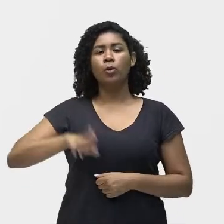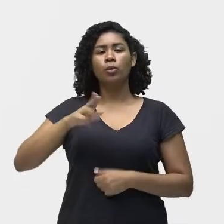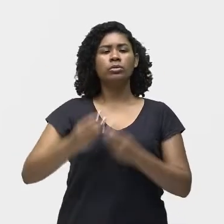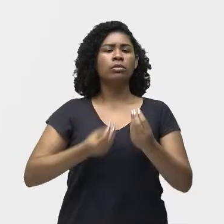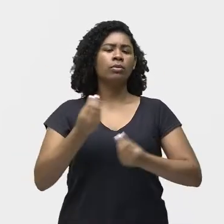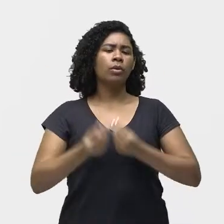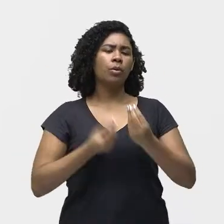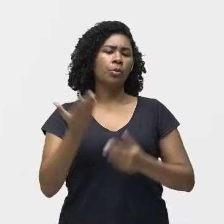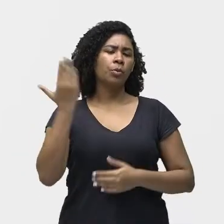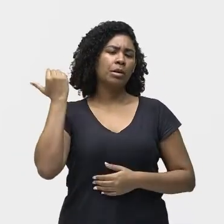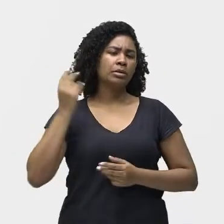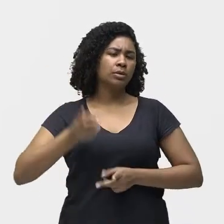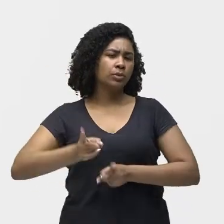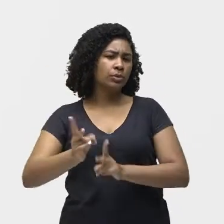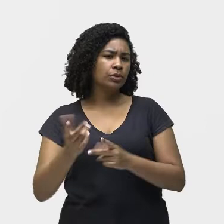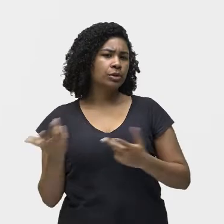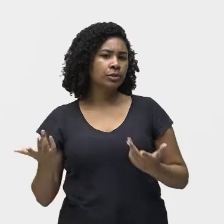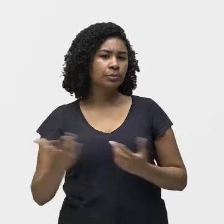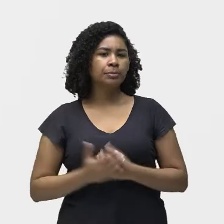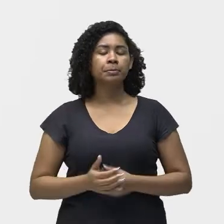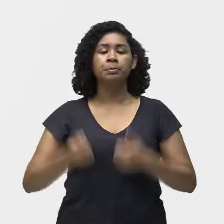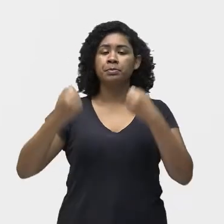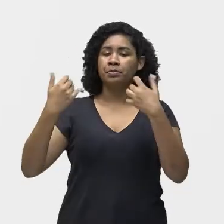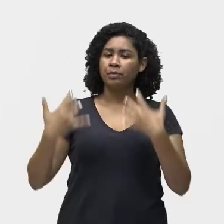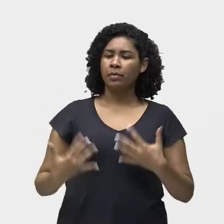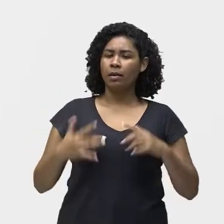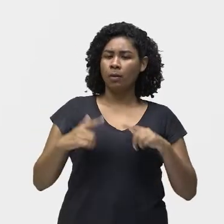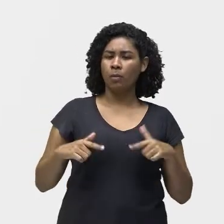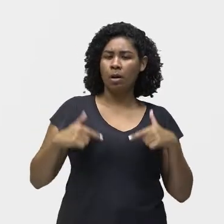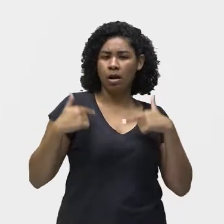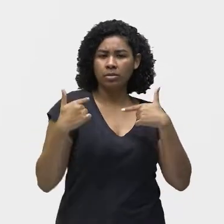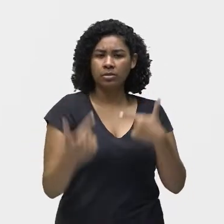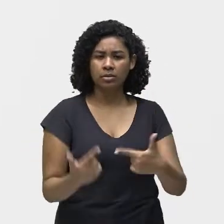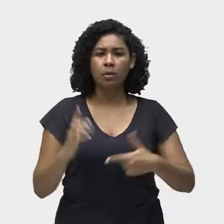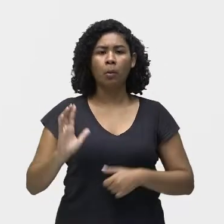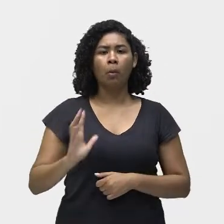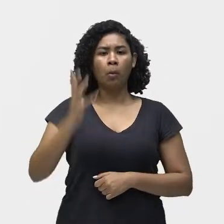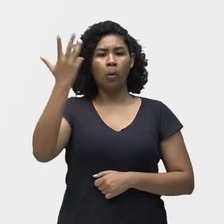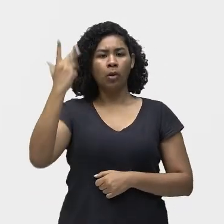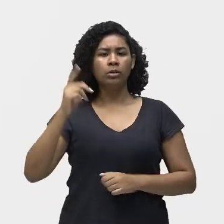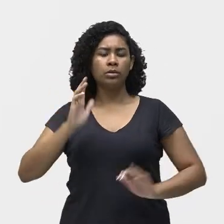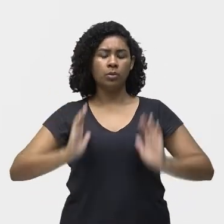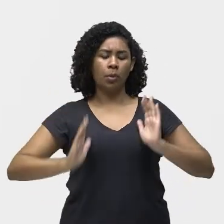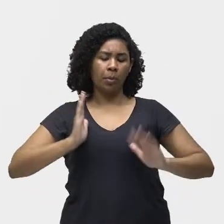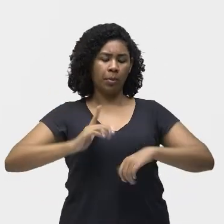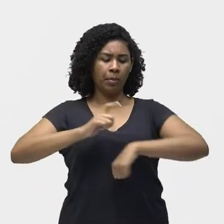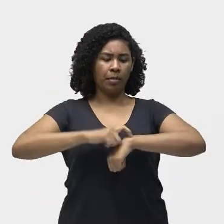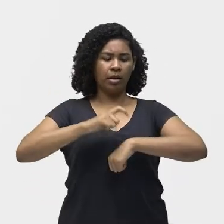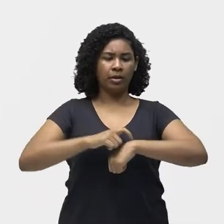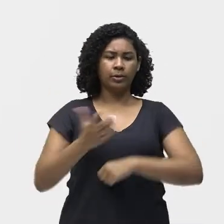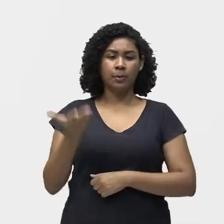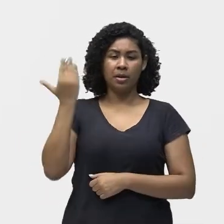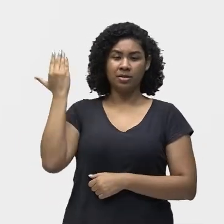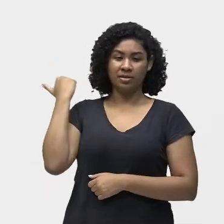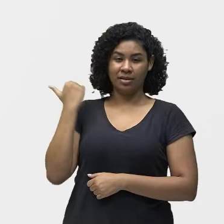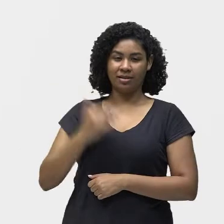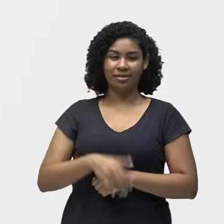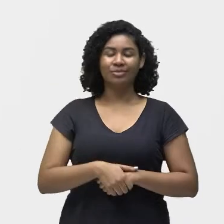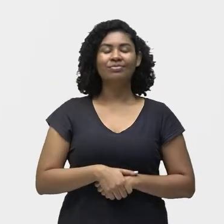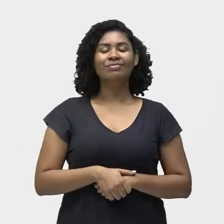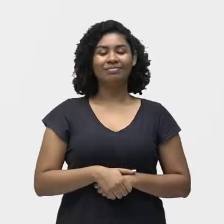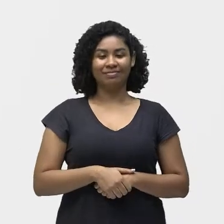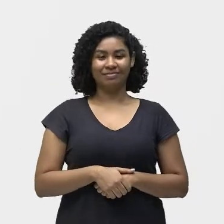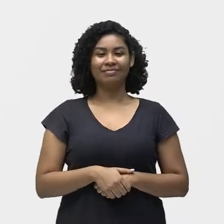continuous? Descrever uma ação que estava acontecendo em um determinado momento no